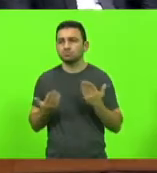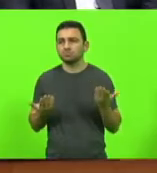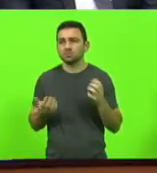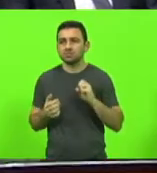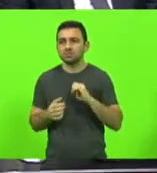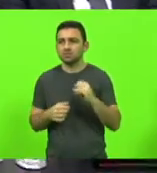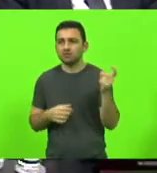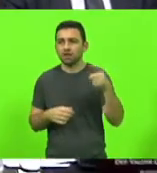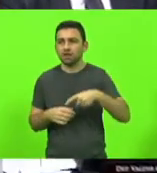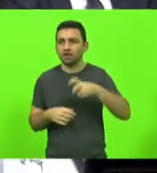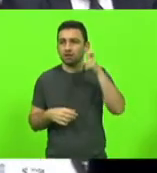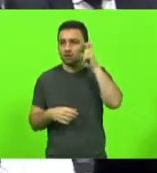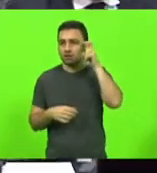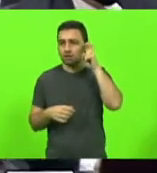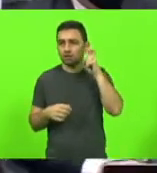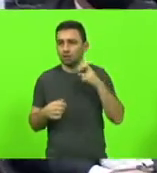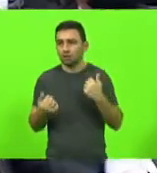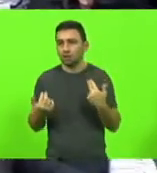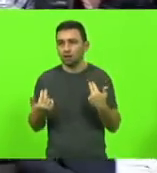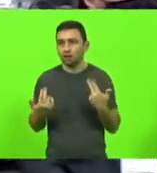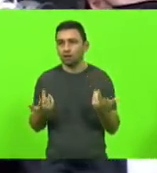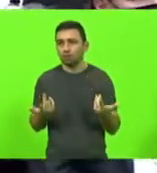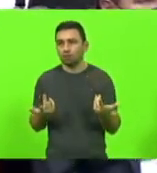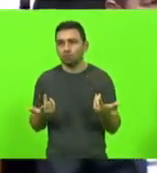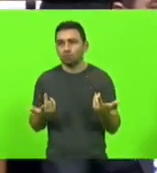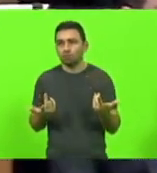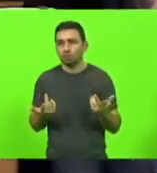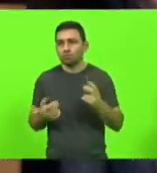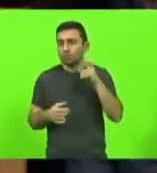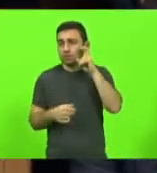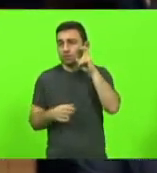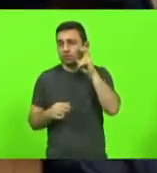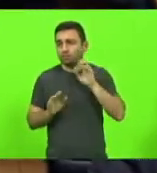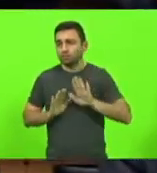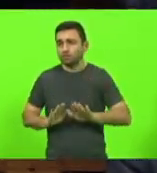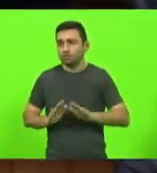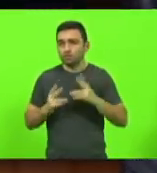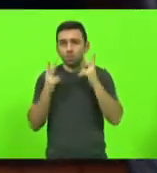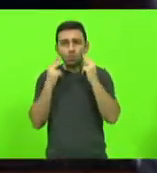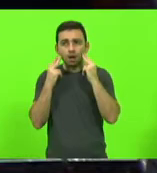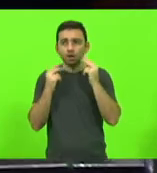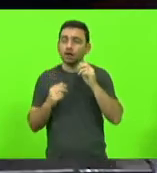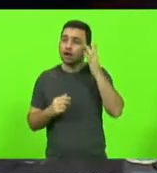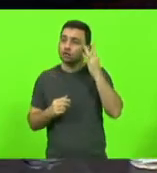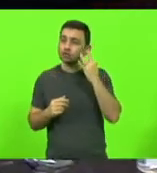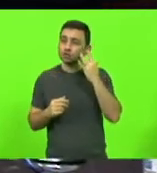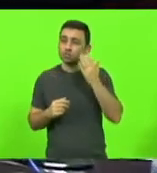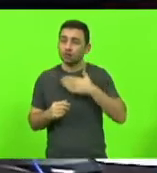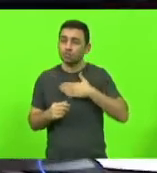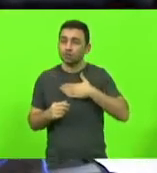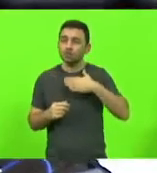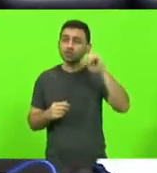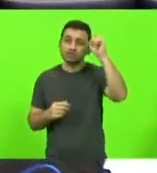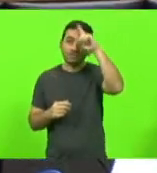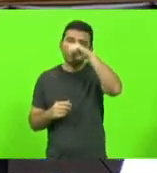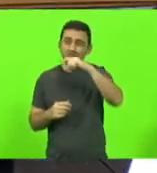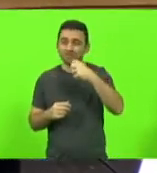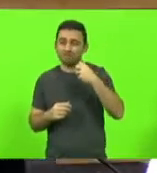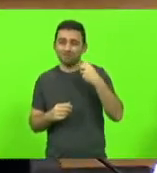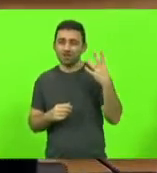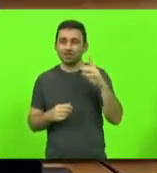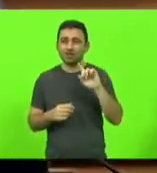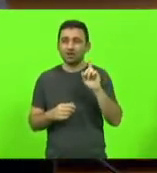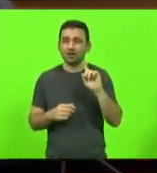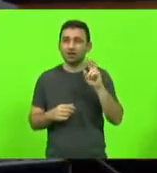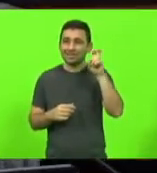na quinta-feira. Se o sujeito quiser ficar aqui na quinta-feira, fica, é normal. Se ele acha, ah, para mim é difícil, eu não vou viajar na quinta,